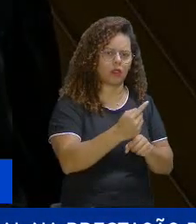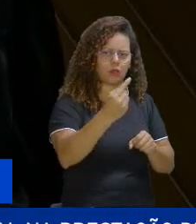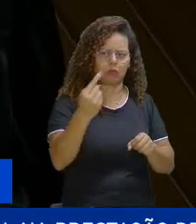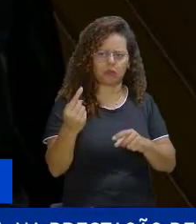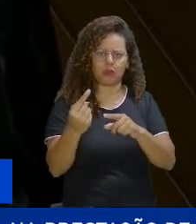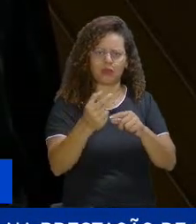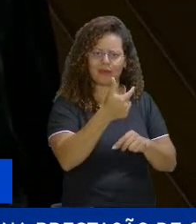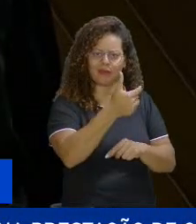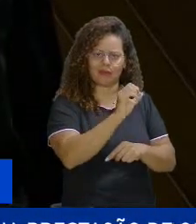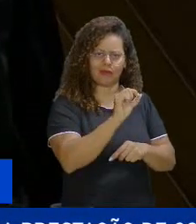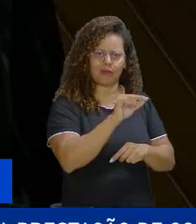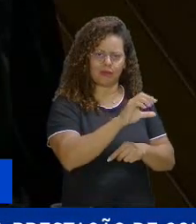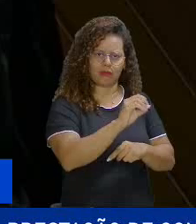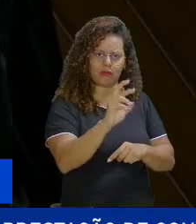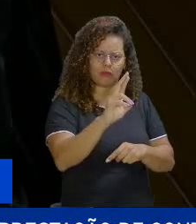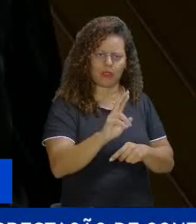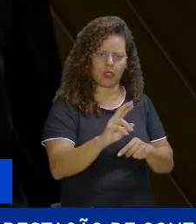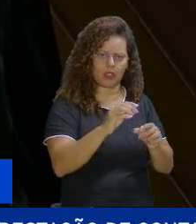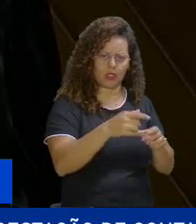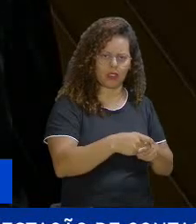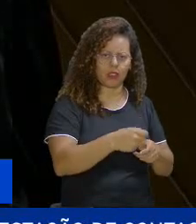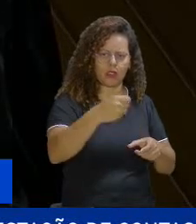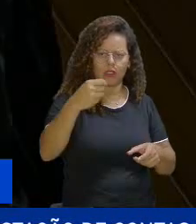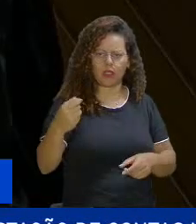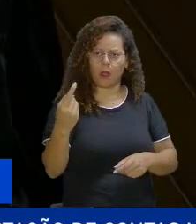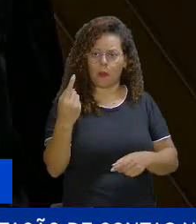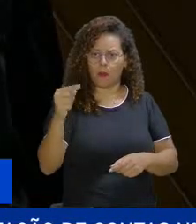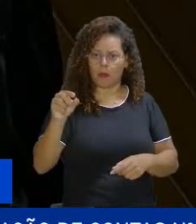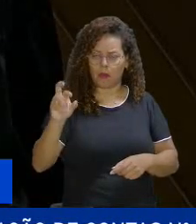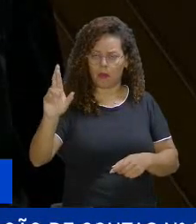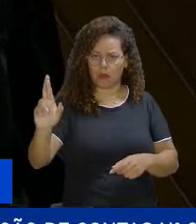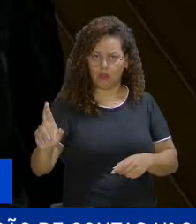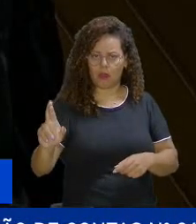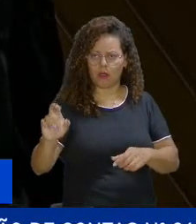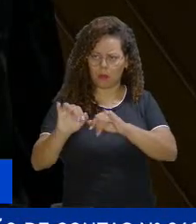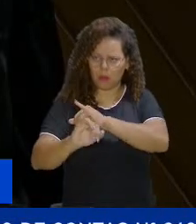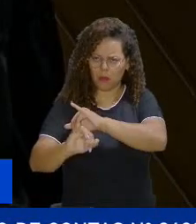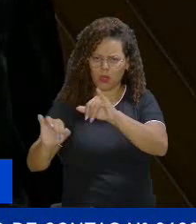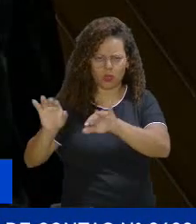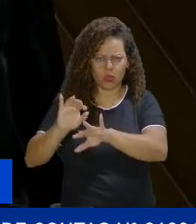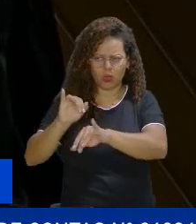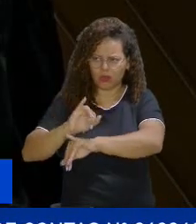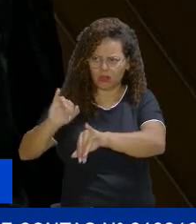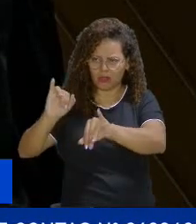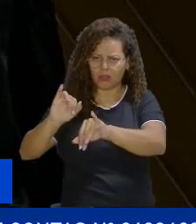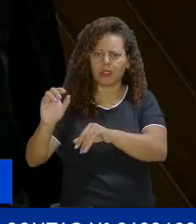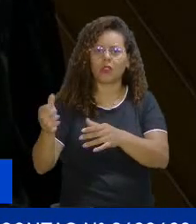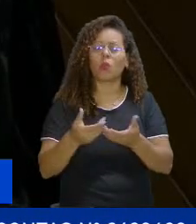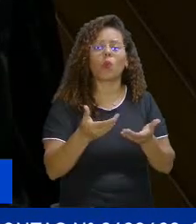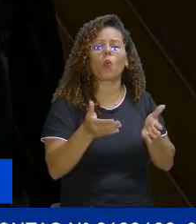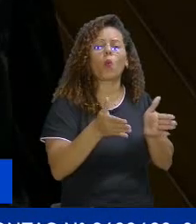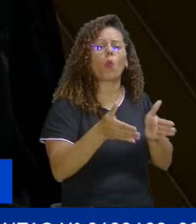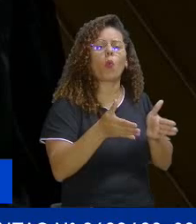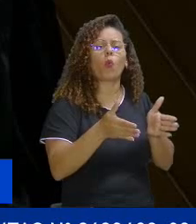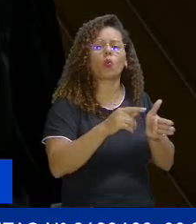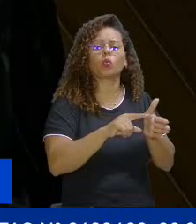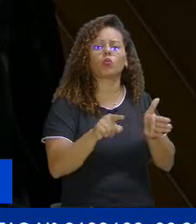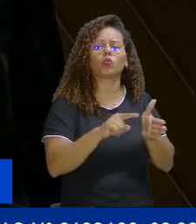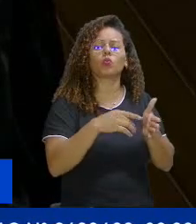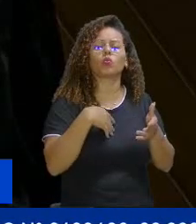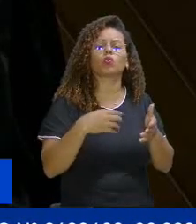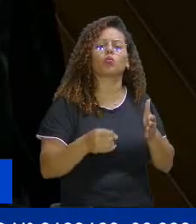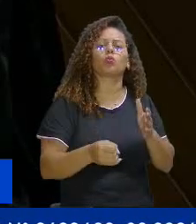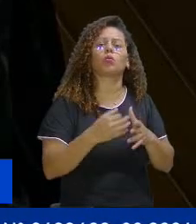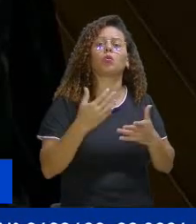recebidos do Fundo Especial de Financiamento de Campanha em publicidade impressa. Assim, não se pode afirmar que essa quantia